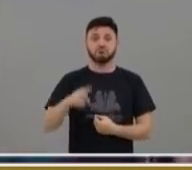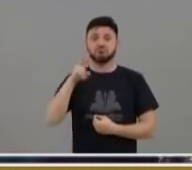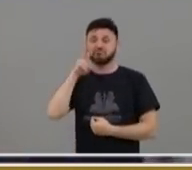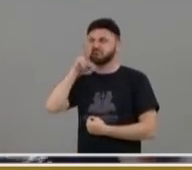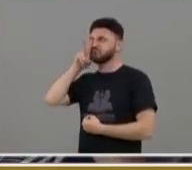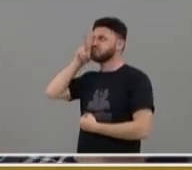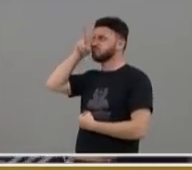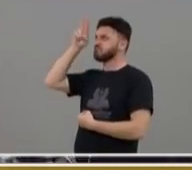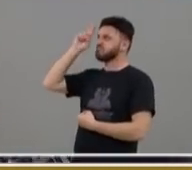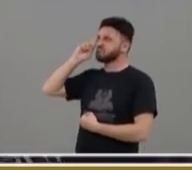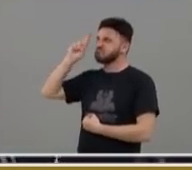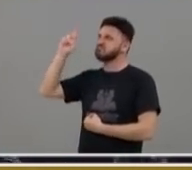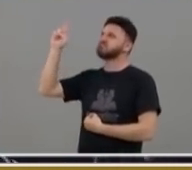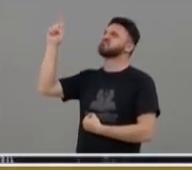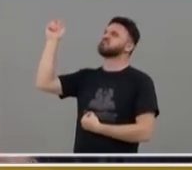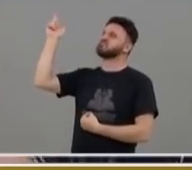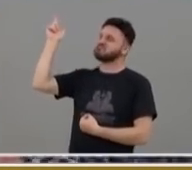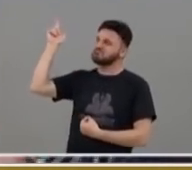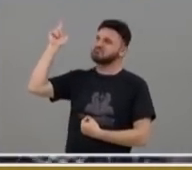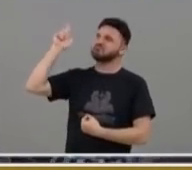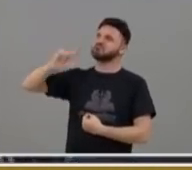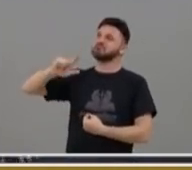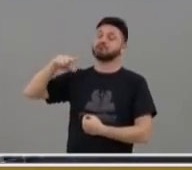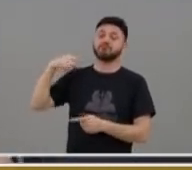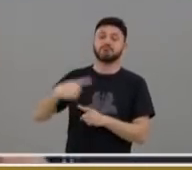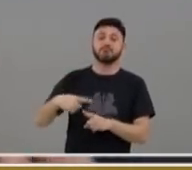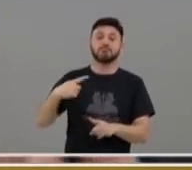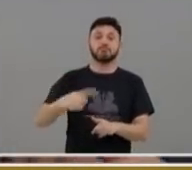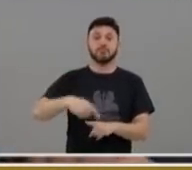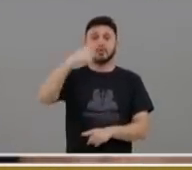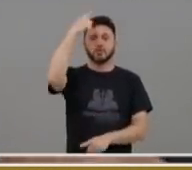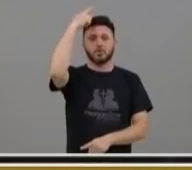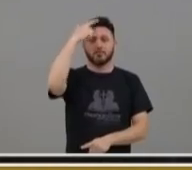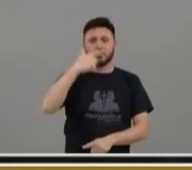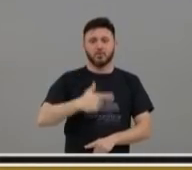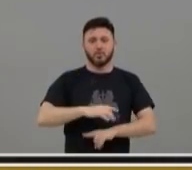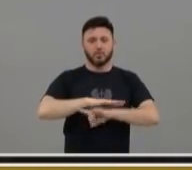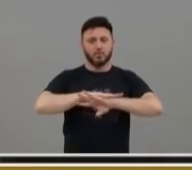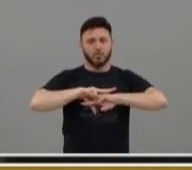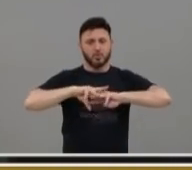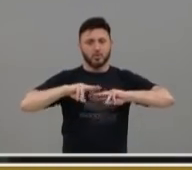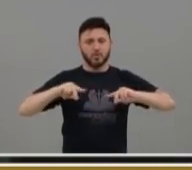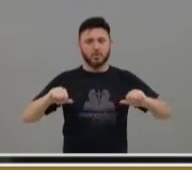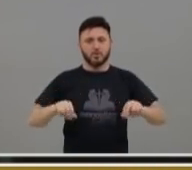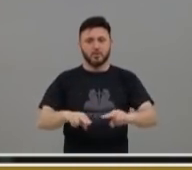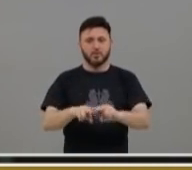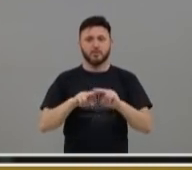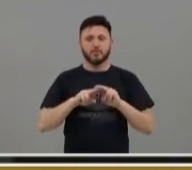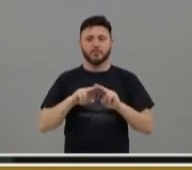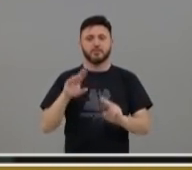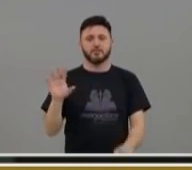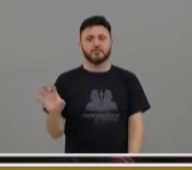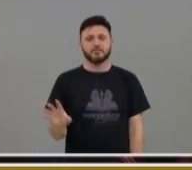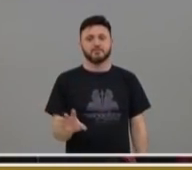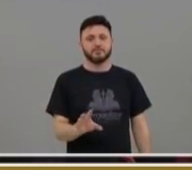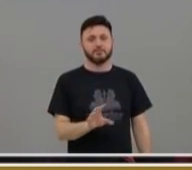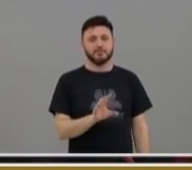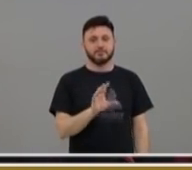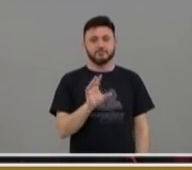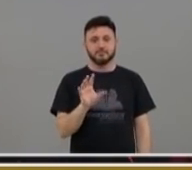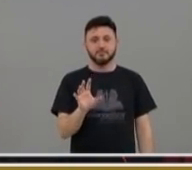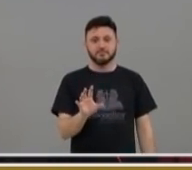pecador, vem mais forte é o meu Senhor, que me cura